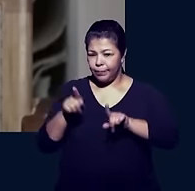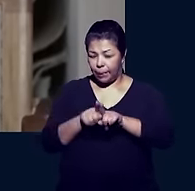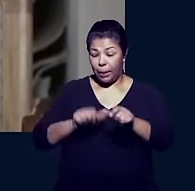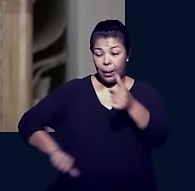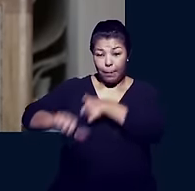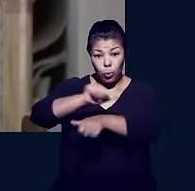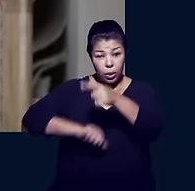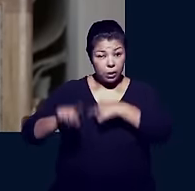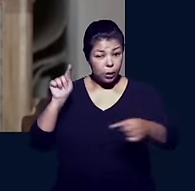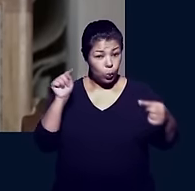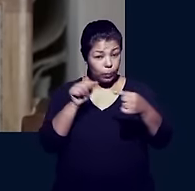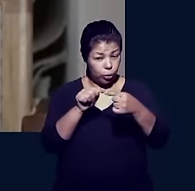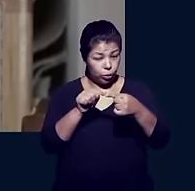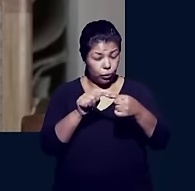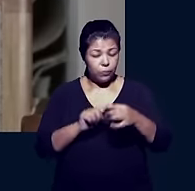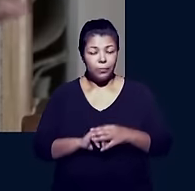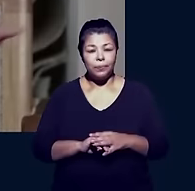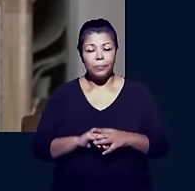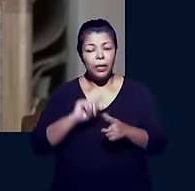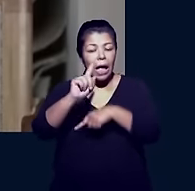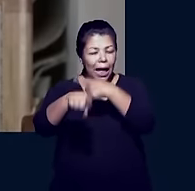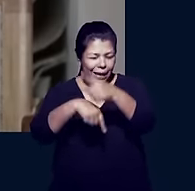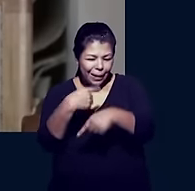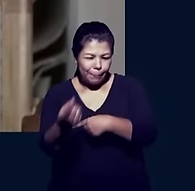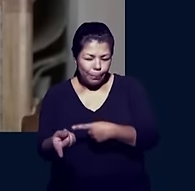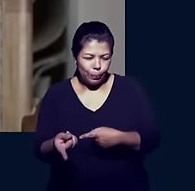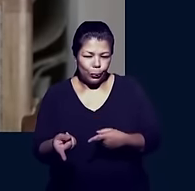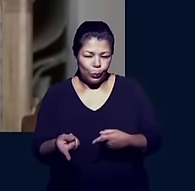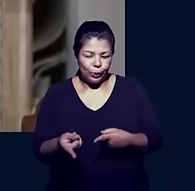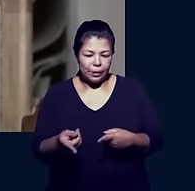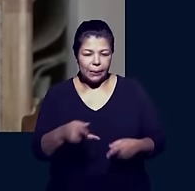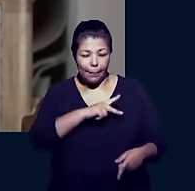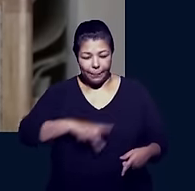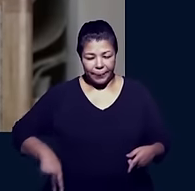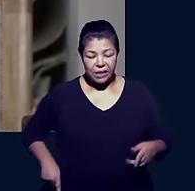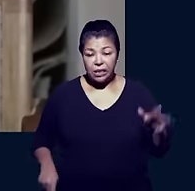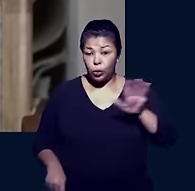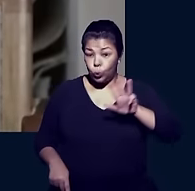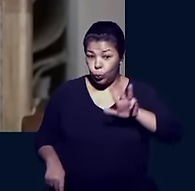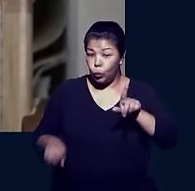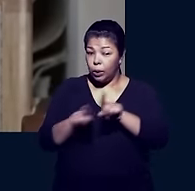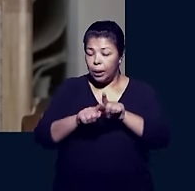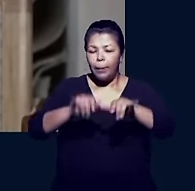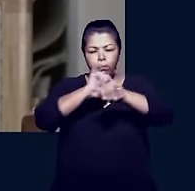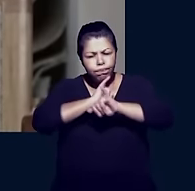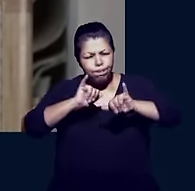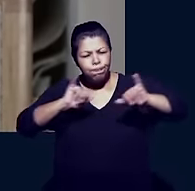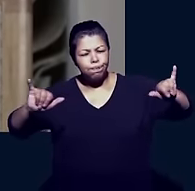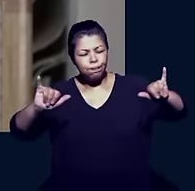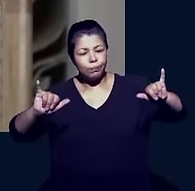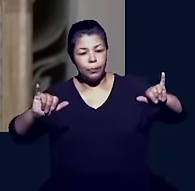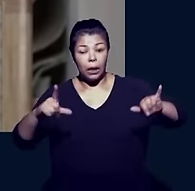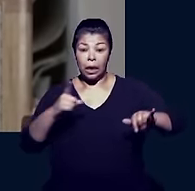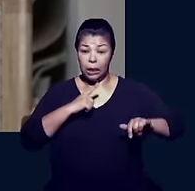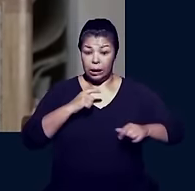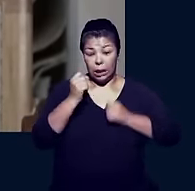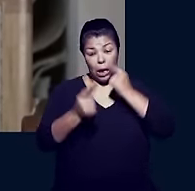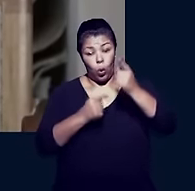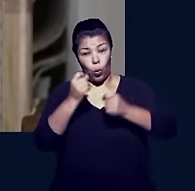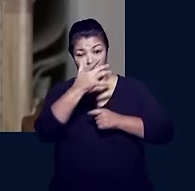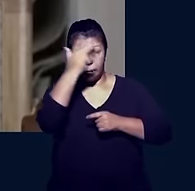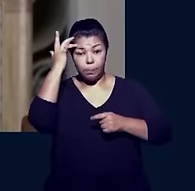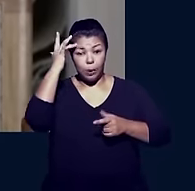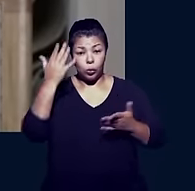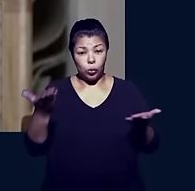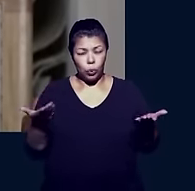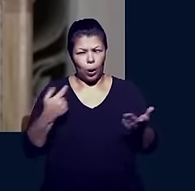Meta né após as declarações do presidente louro semana passada então o impacto dessa mudança tem dividido um pouco a opinião de mercado Tem gente que fala Poxa